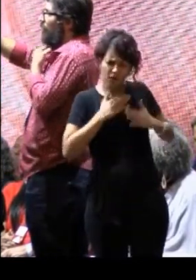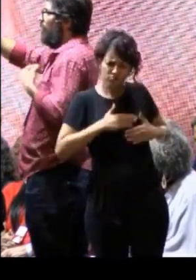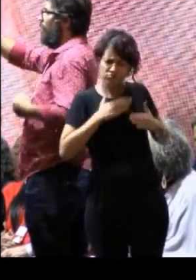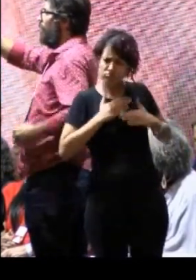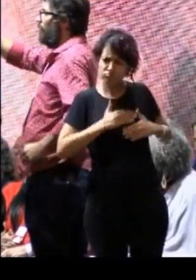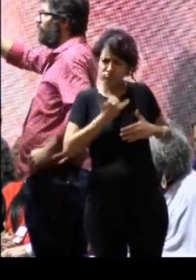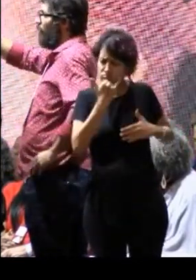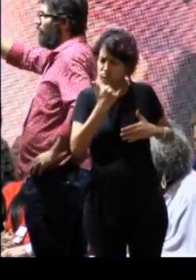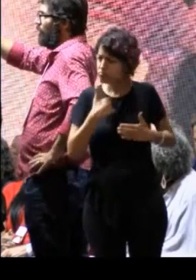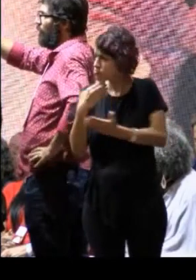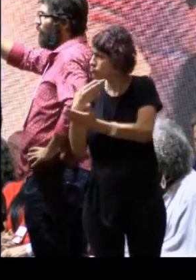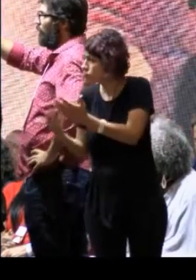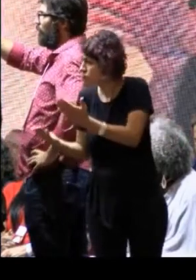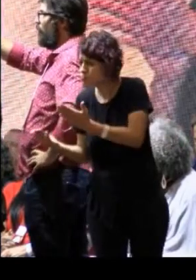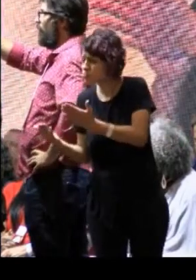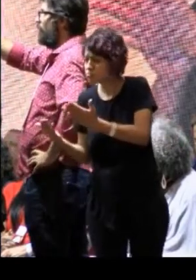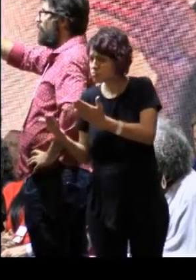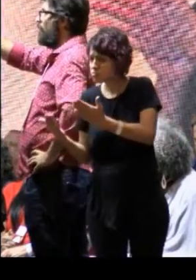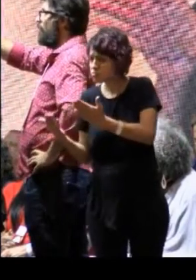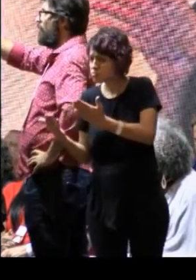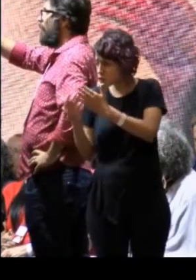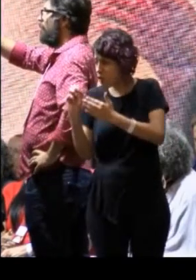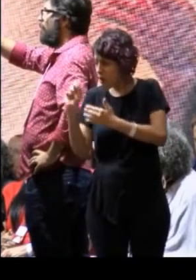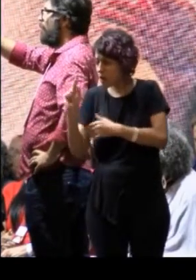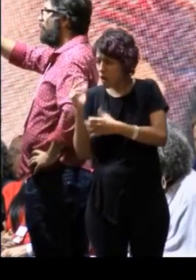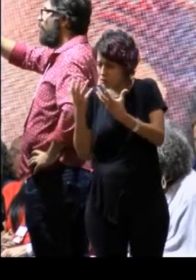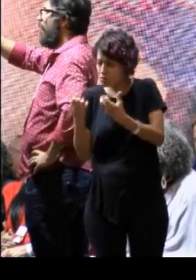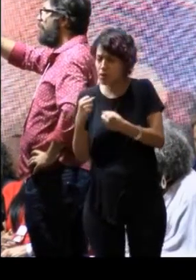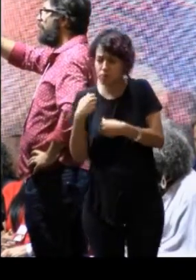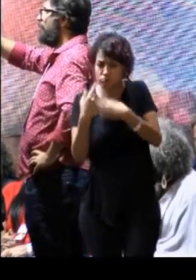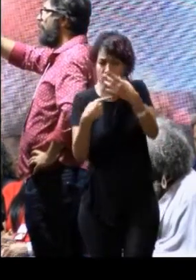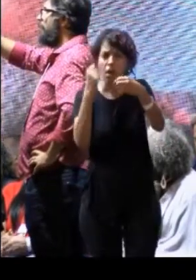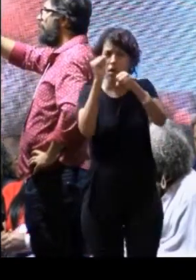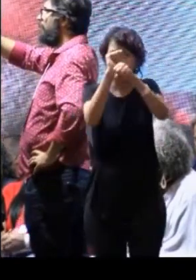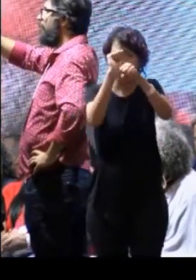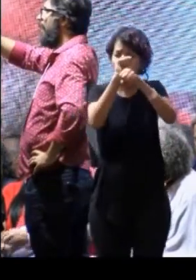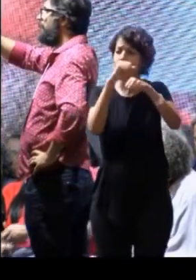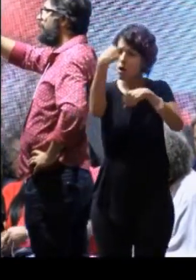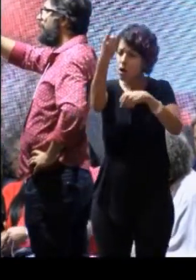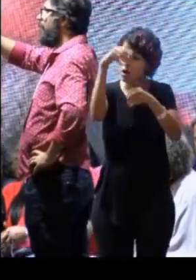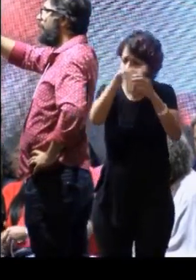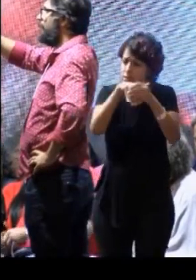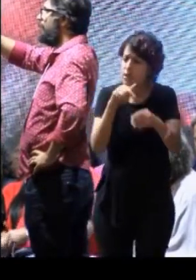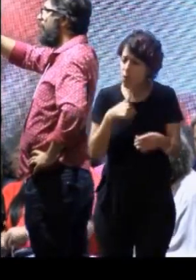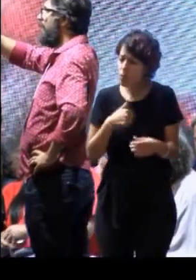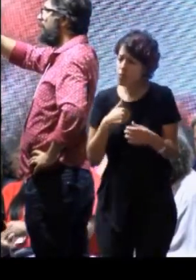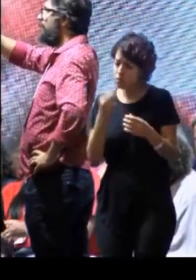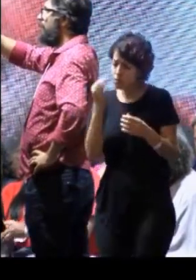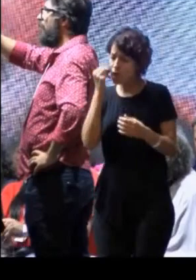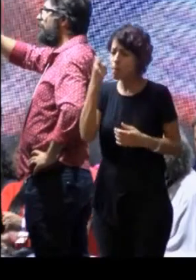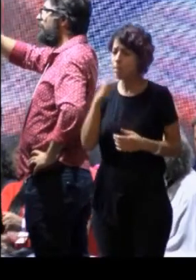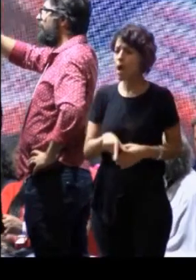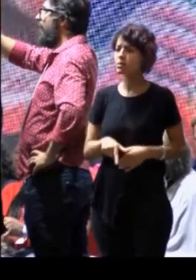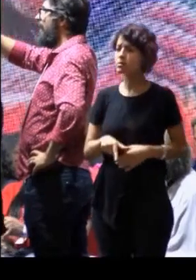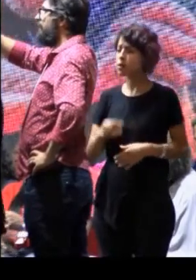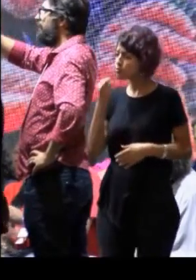nada, apenas me preparei para a próxima. Eles poderiam ter me derrotado, inventaram a